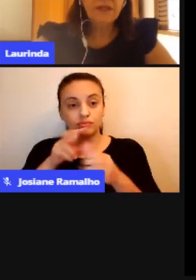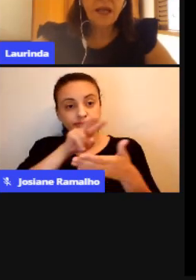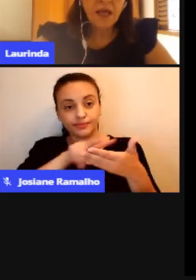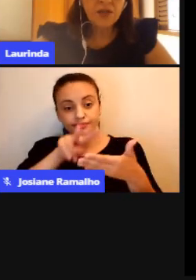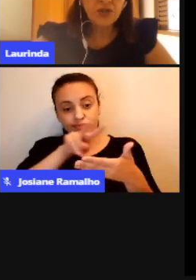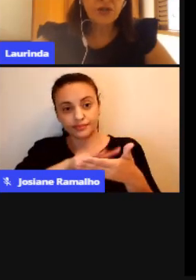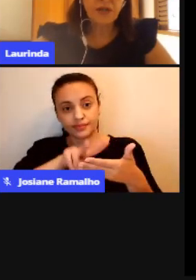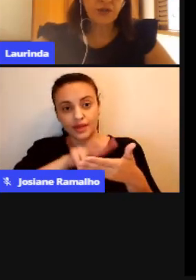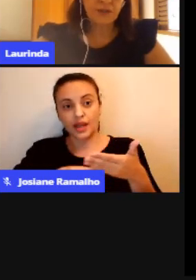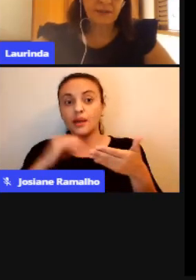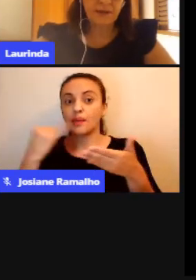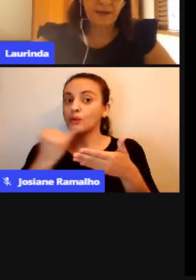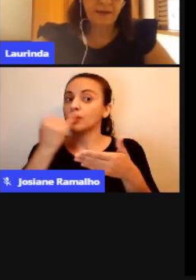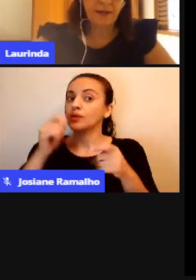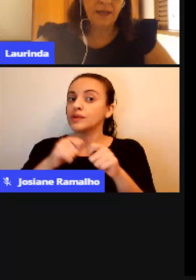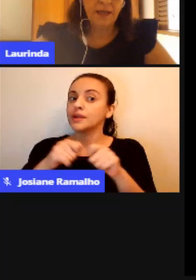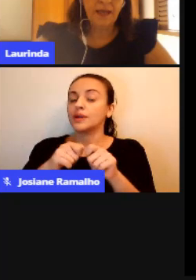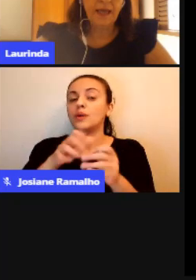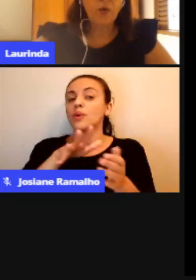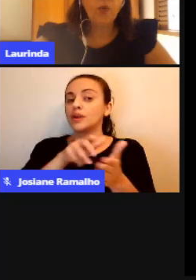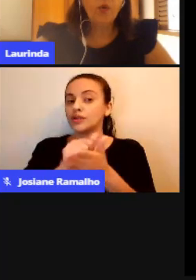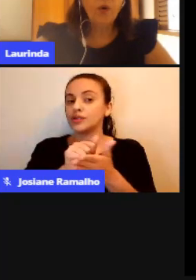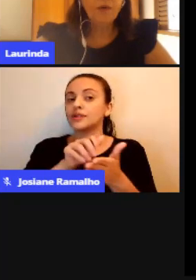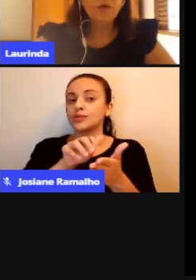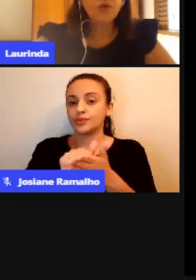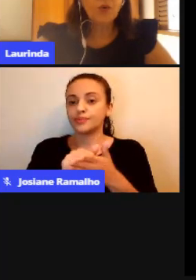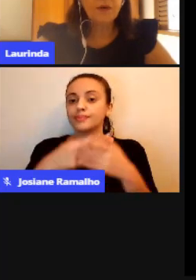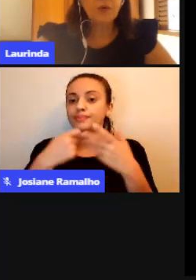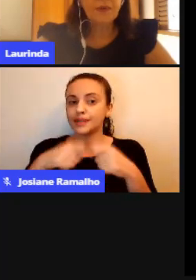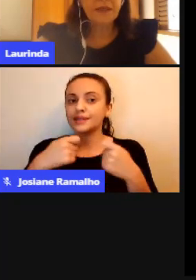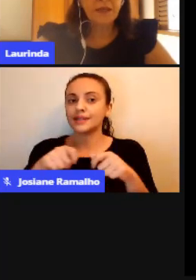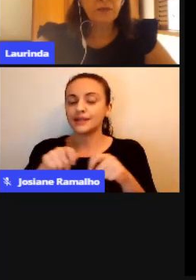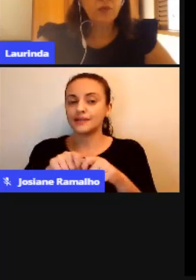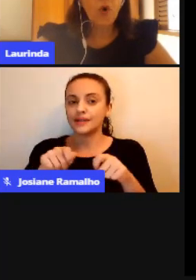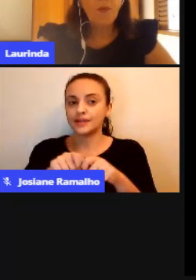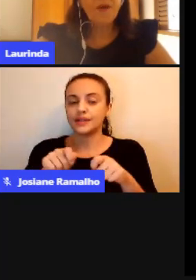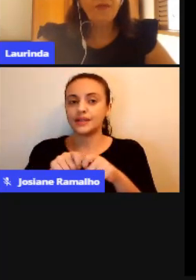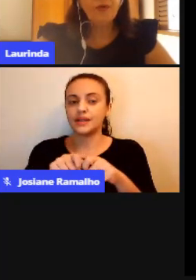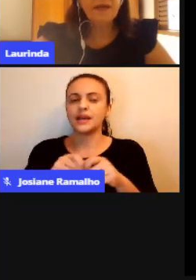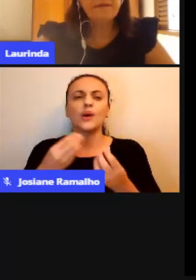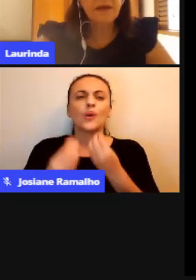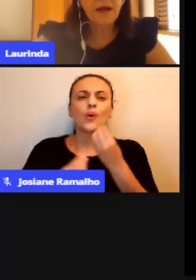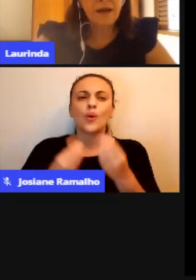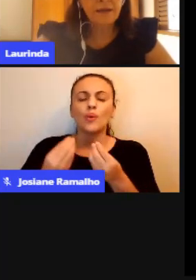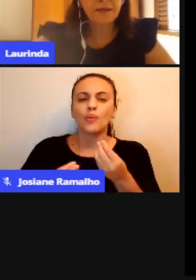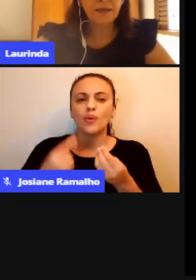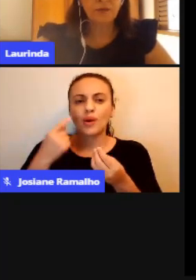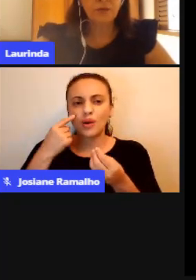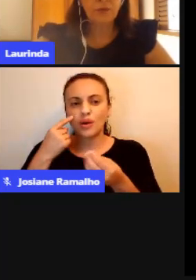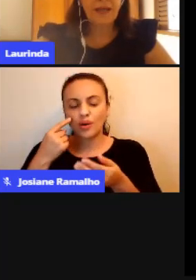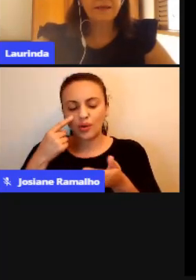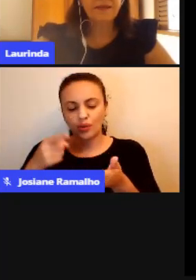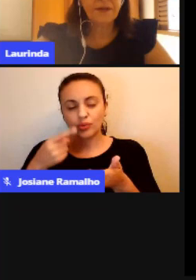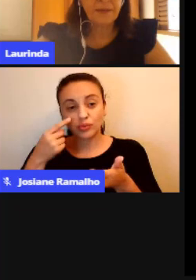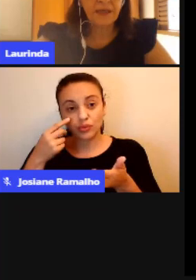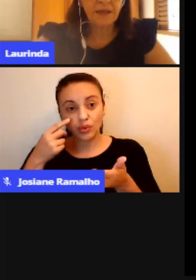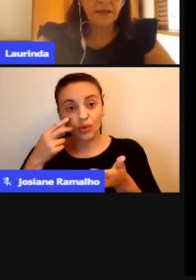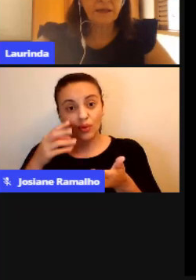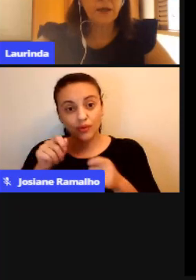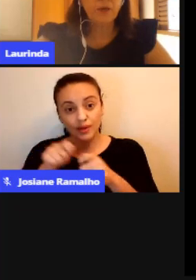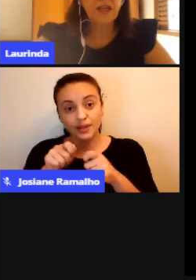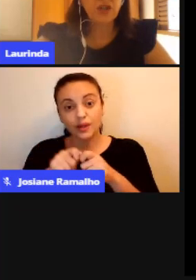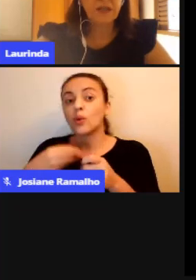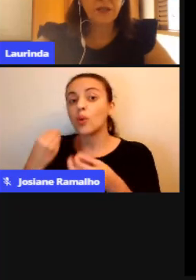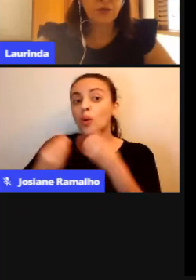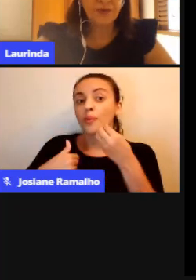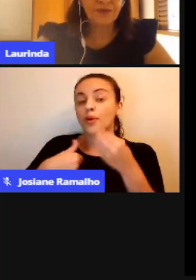registro, não deixe de registrar, como eu estou acompanhando, como eu vou orientar esse aluno, essa